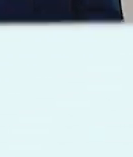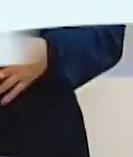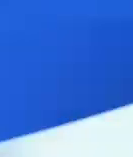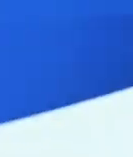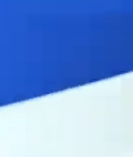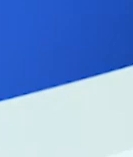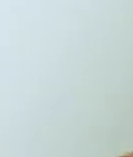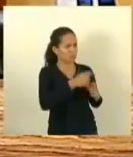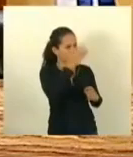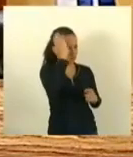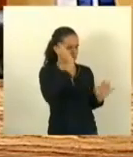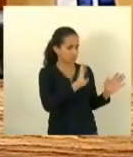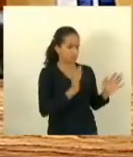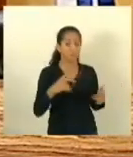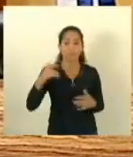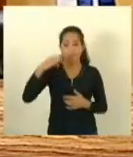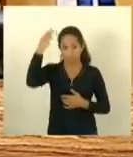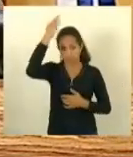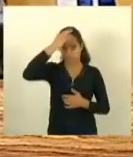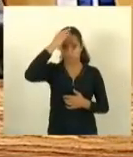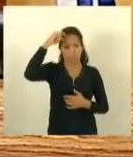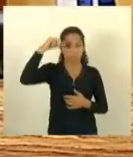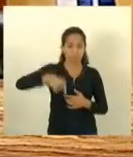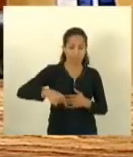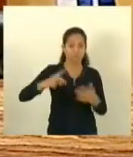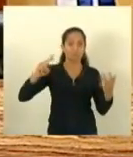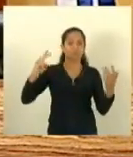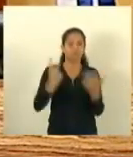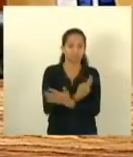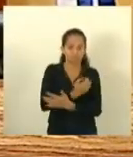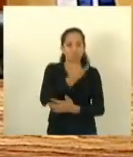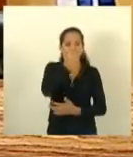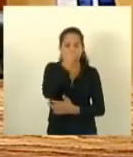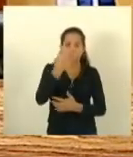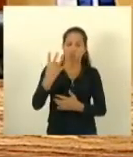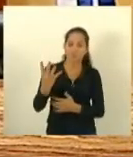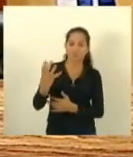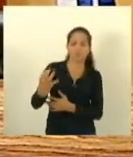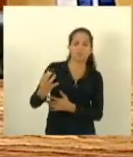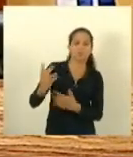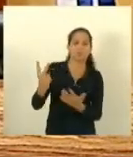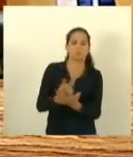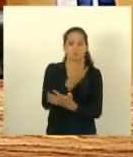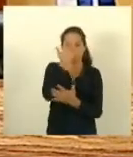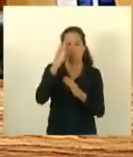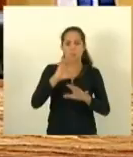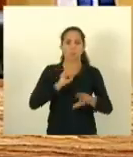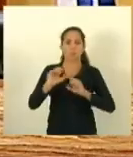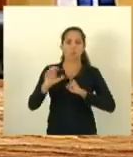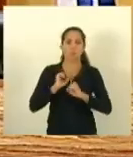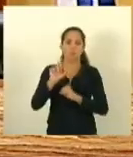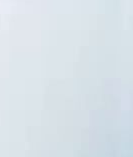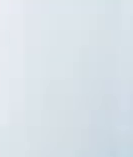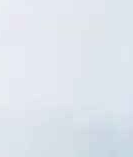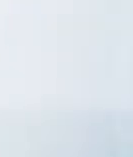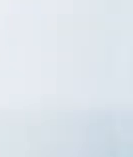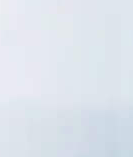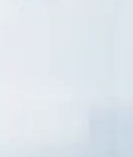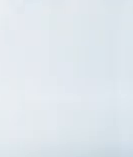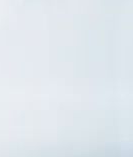convocação Deputado faz alerta Varíola do Macaco não tem vacina, mas tem prevenção